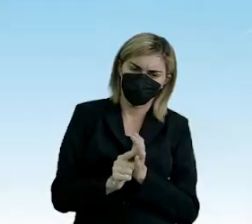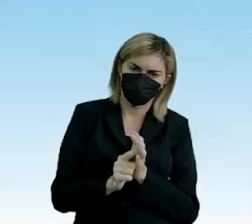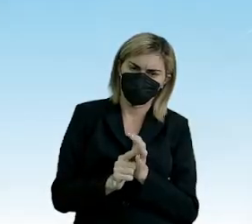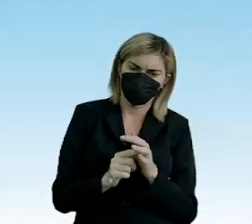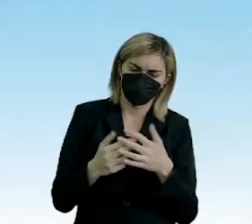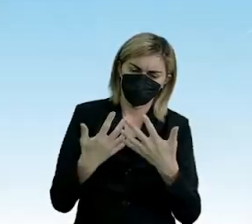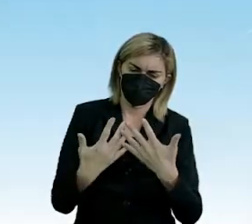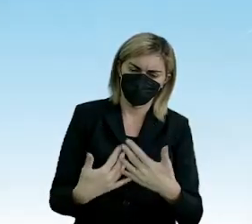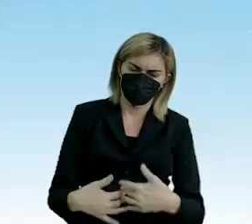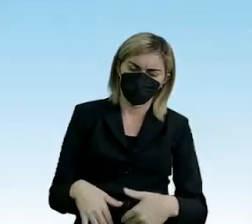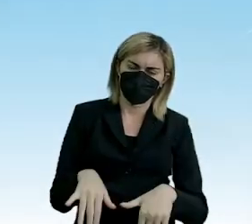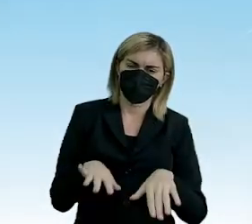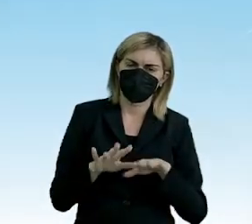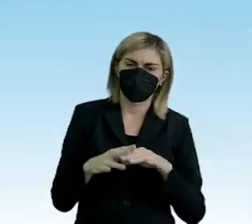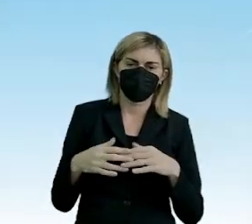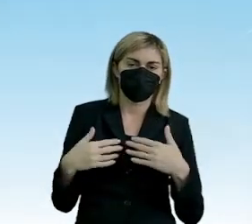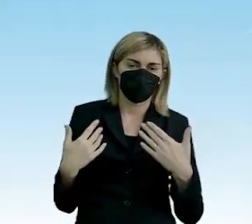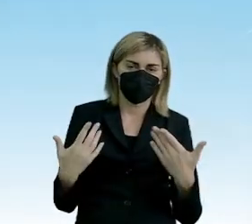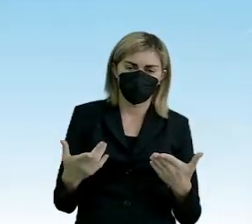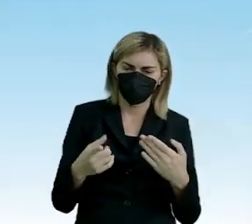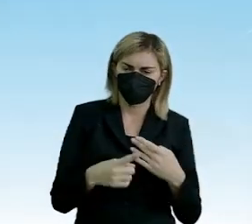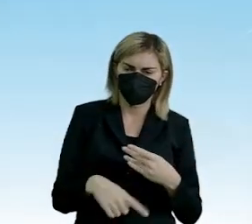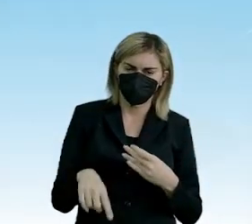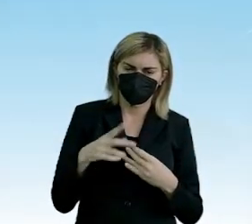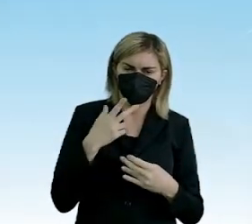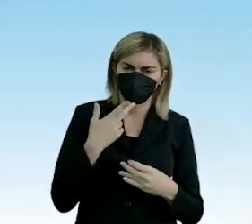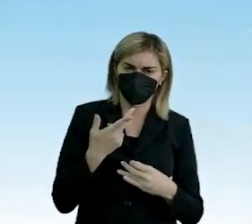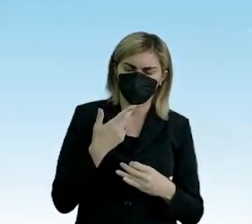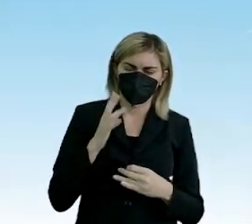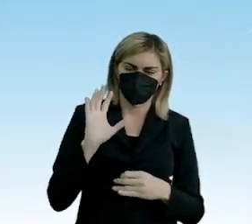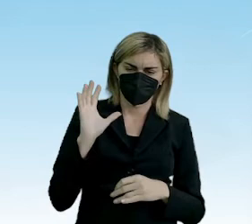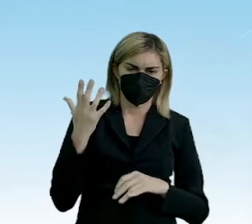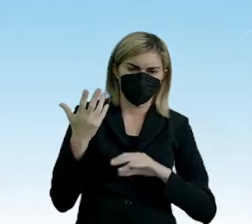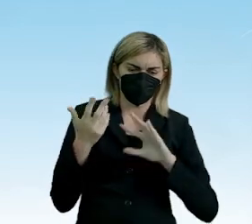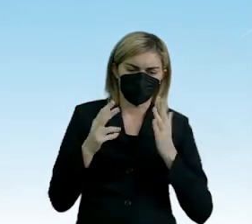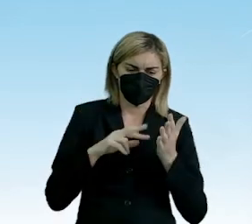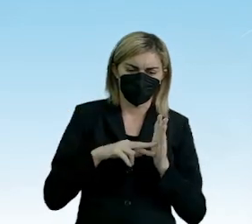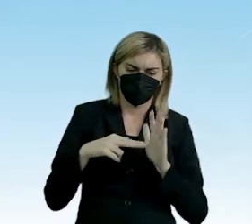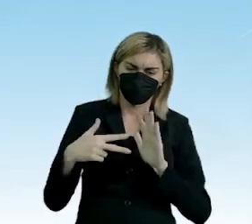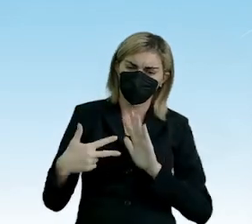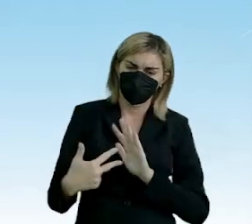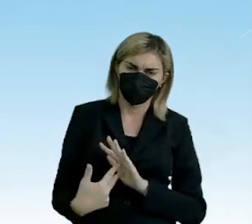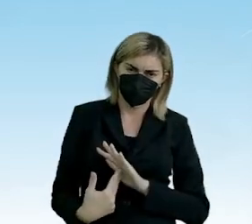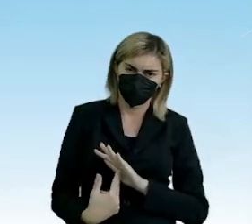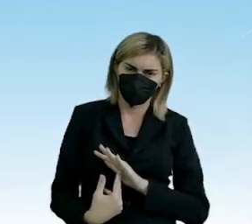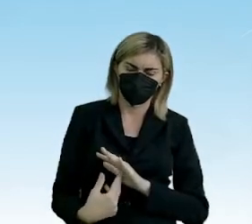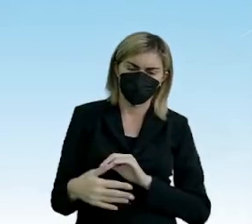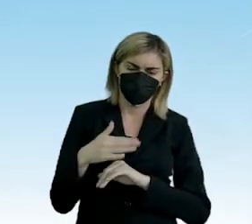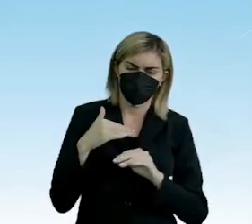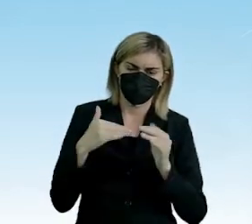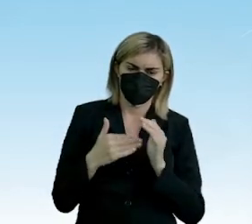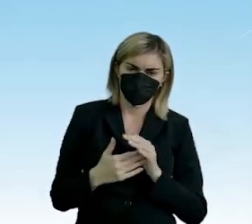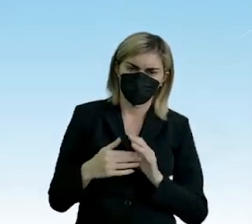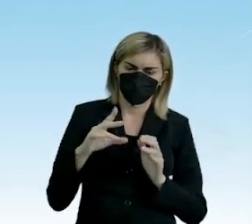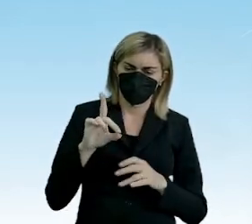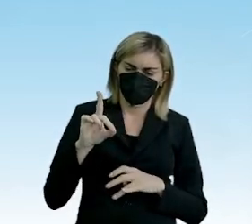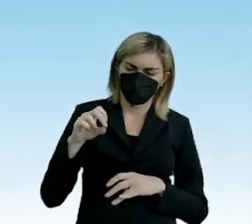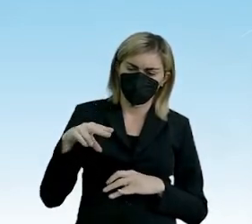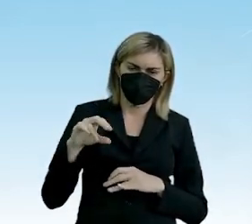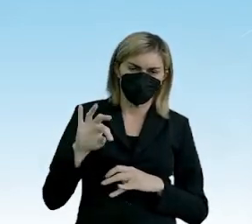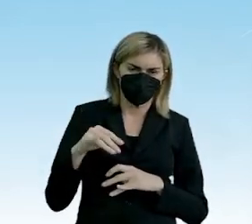recursos naturais. Então, quando nós falamos em efeitos de sentido, é tudo isso. E lembrar a denotação,